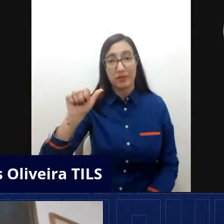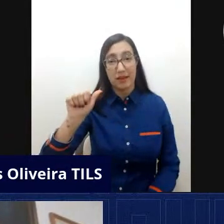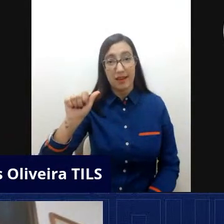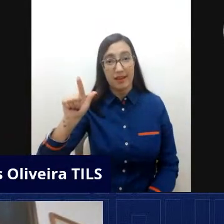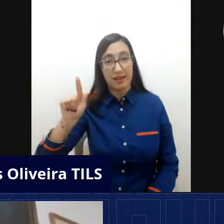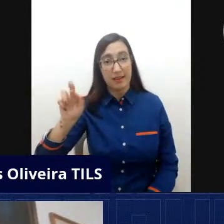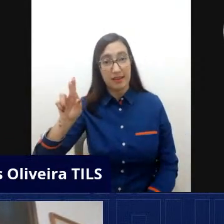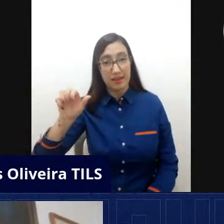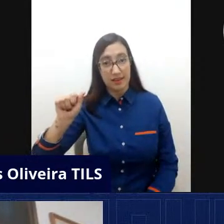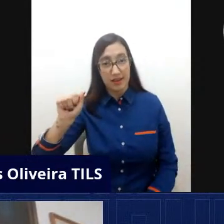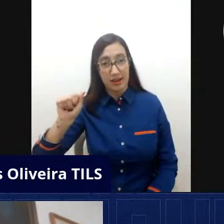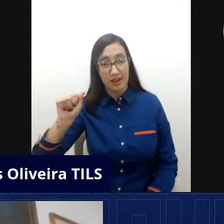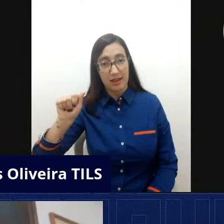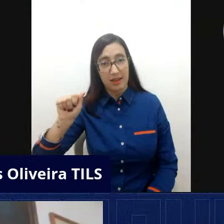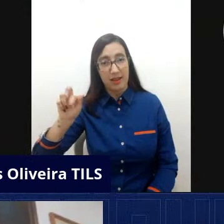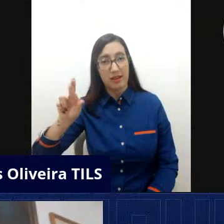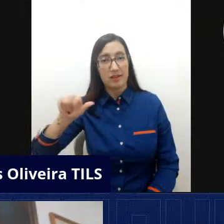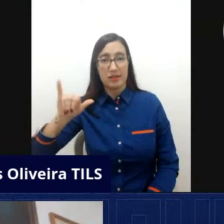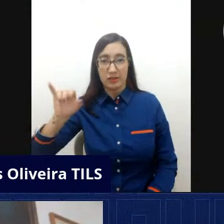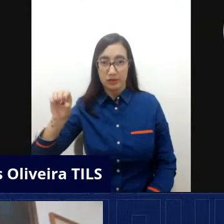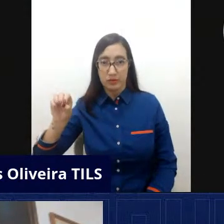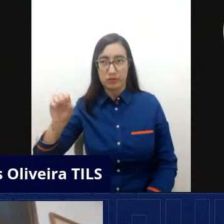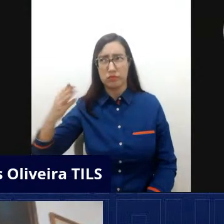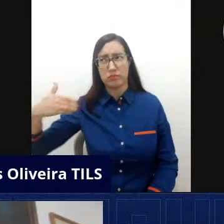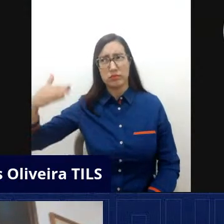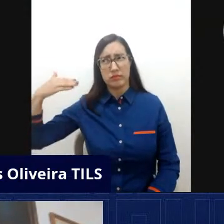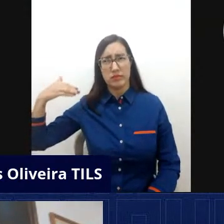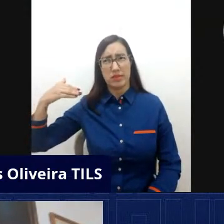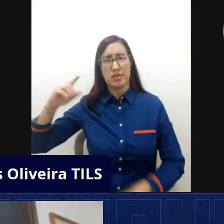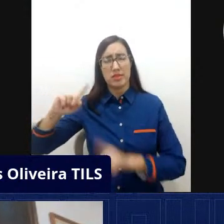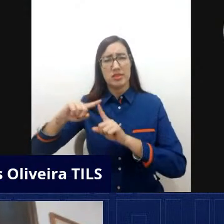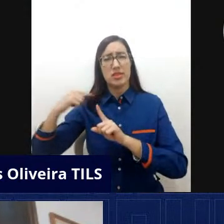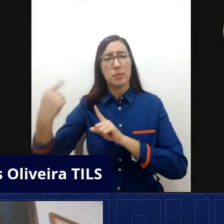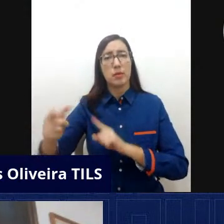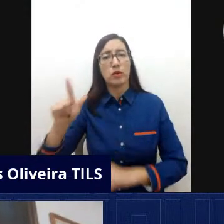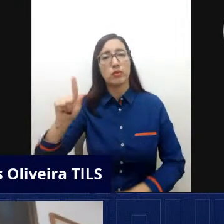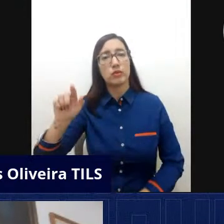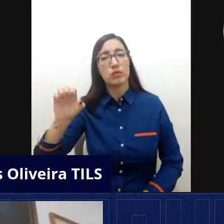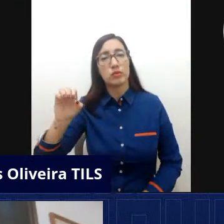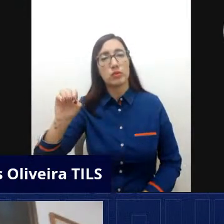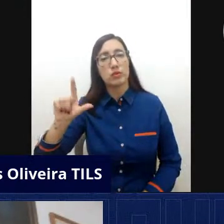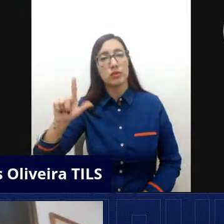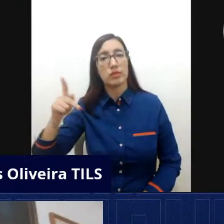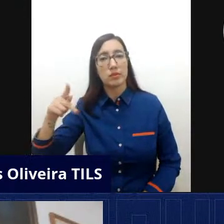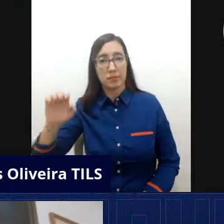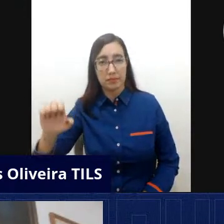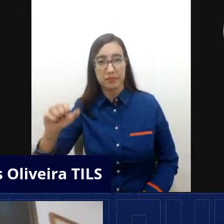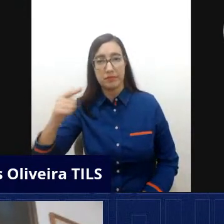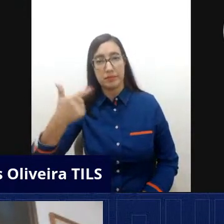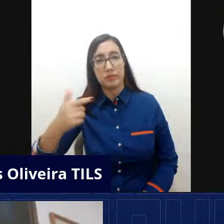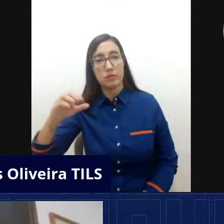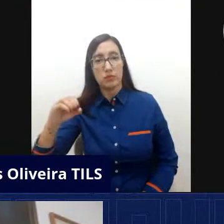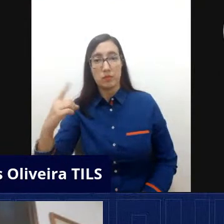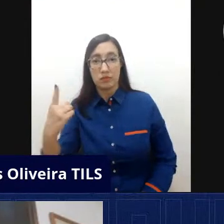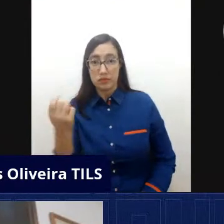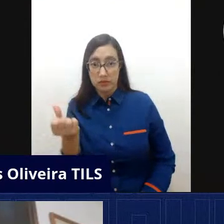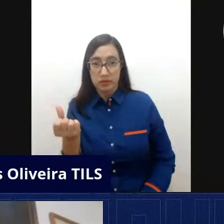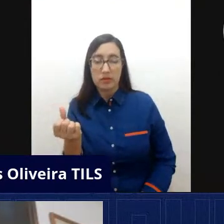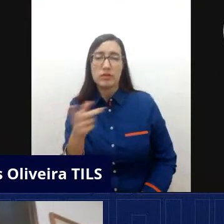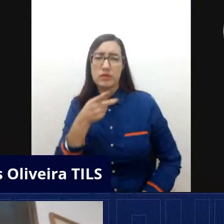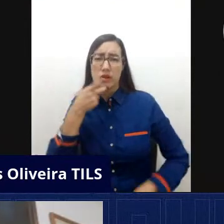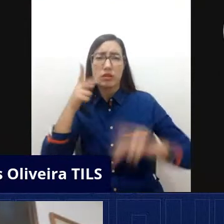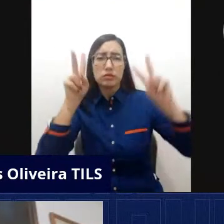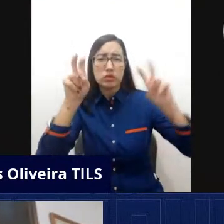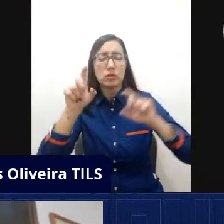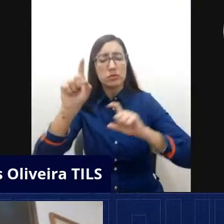de 2016, e esse ministério, ele tratava das questões que se referiam à agricultura familiar e,